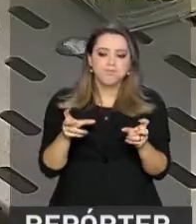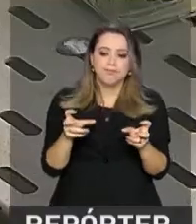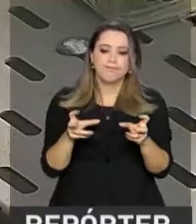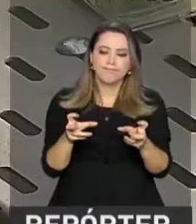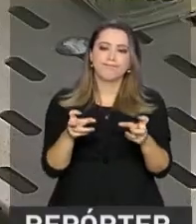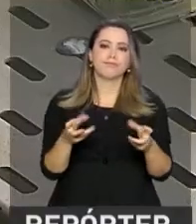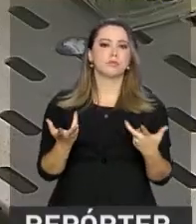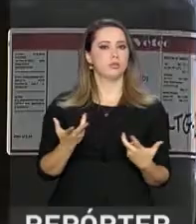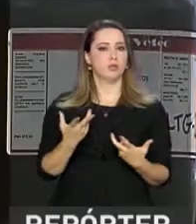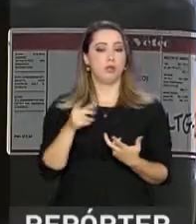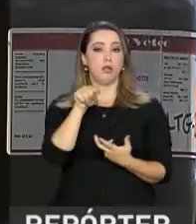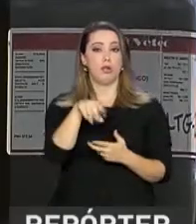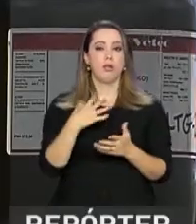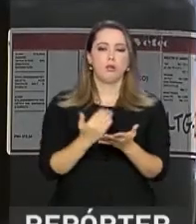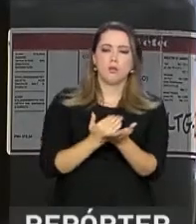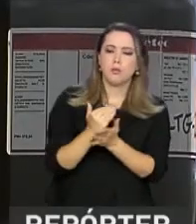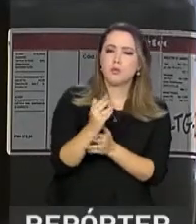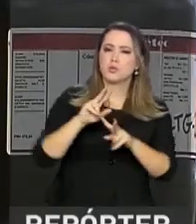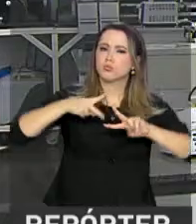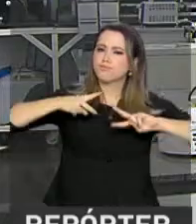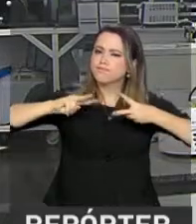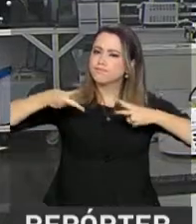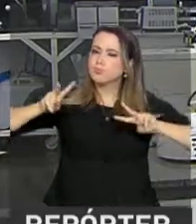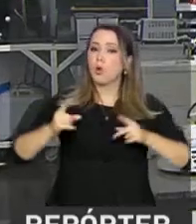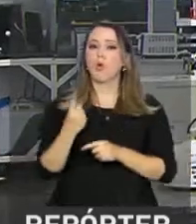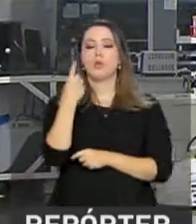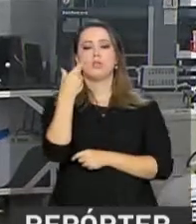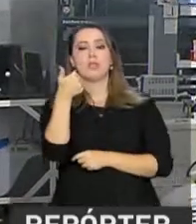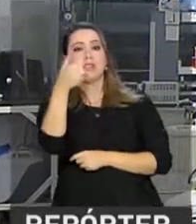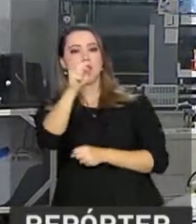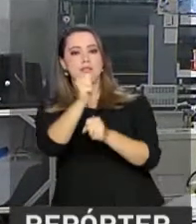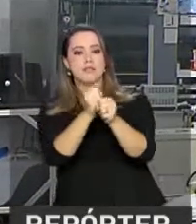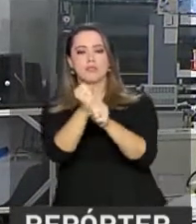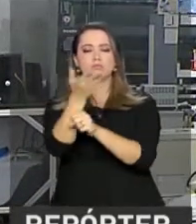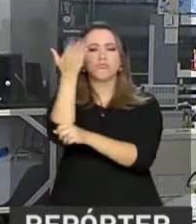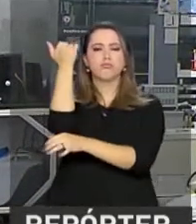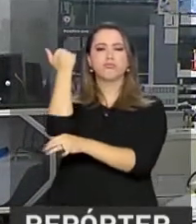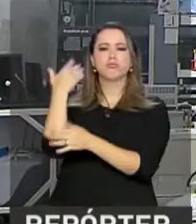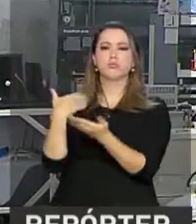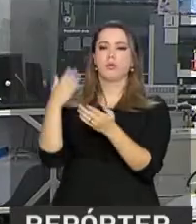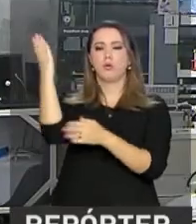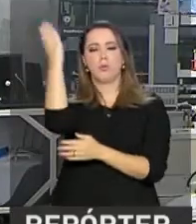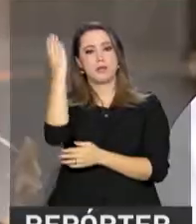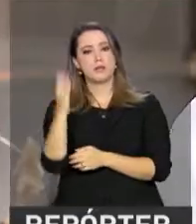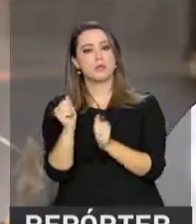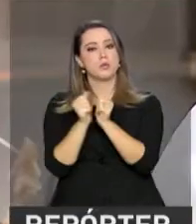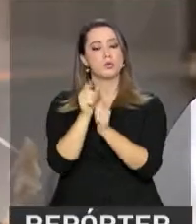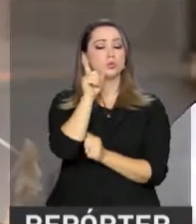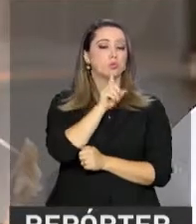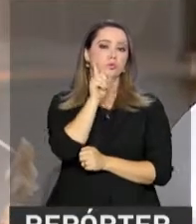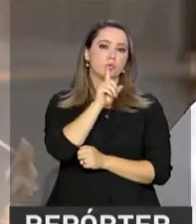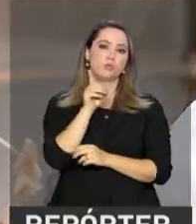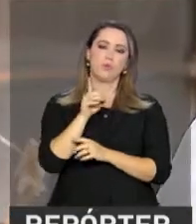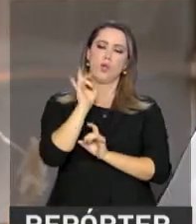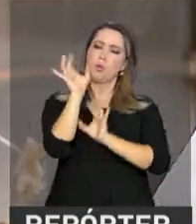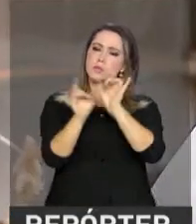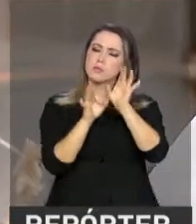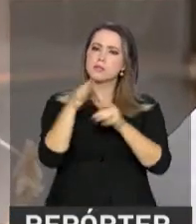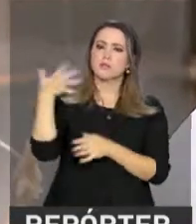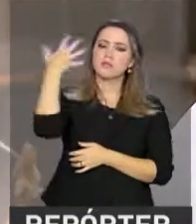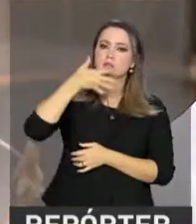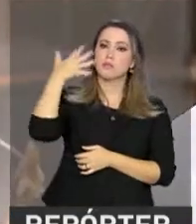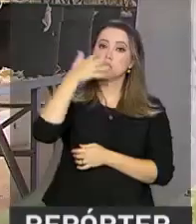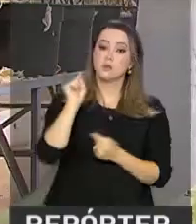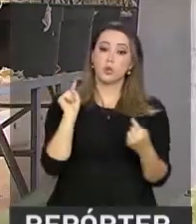genética foi iniciado há mais de uma década pelo brasil e os estados unidos o especialista explica